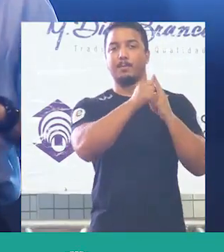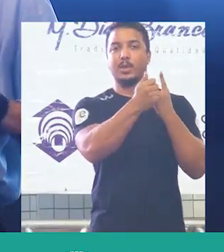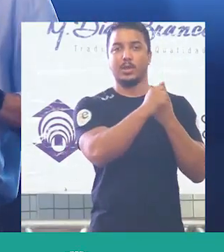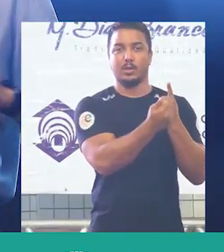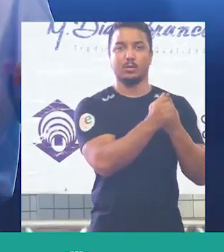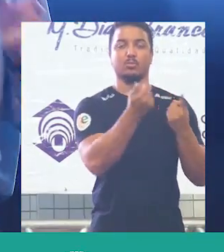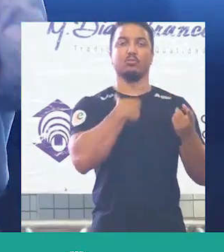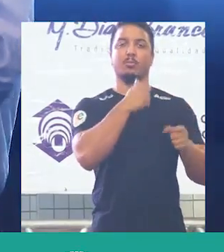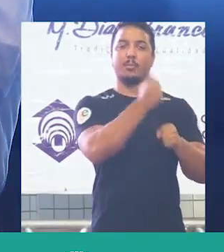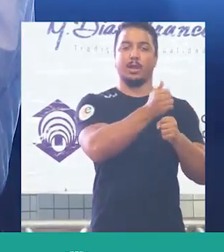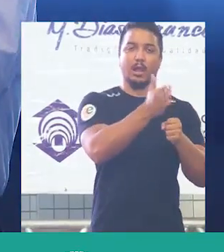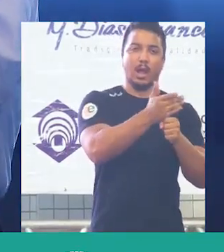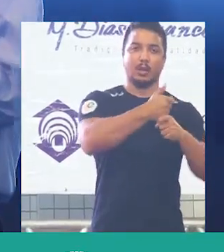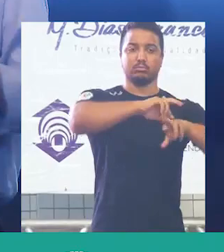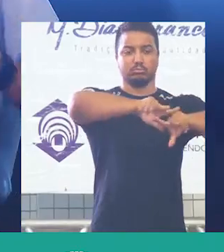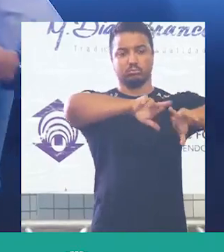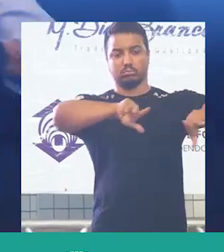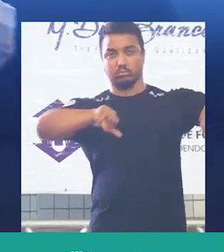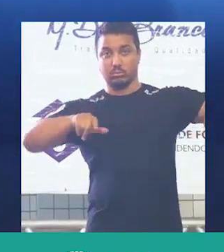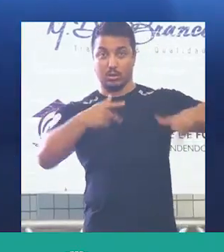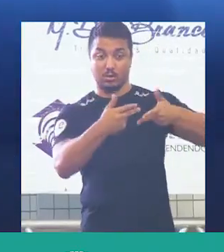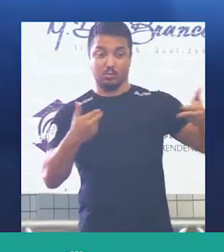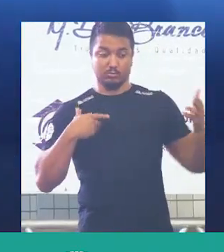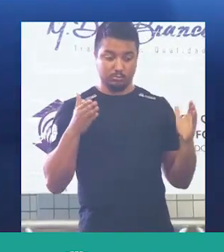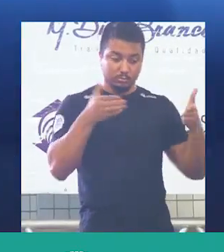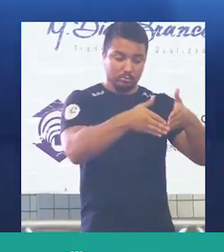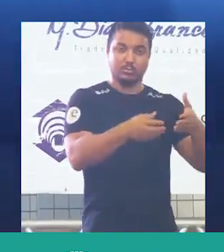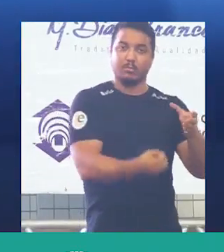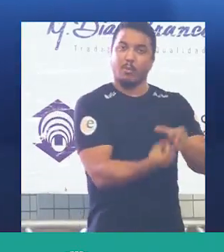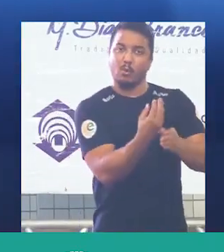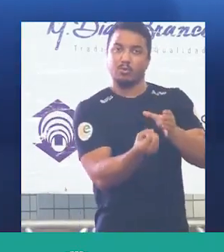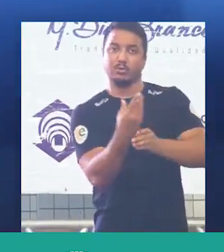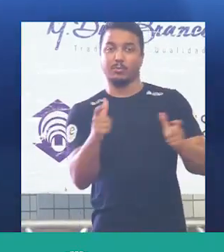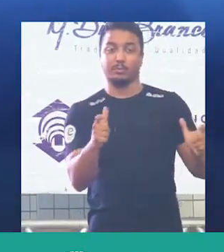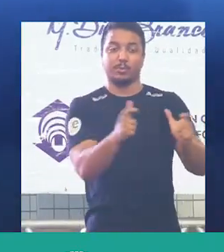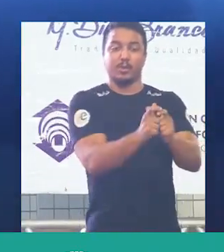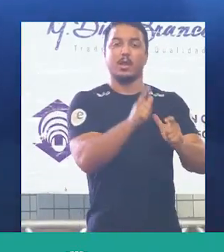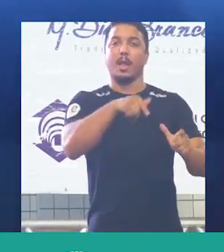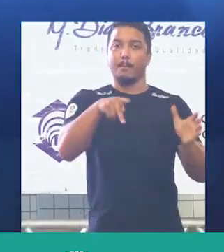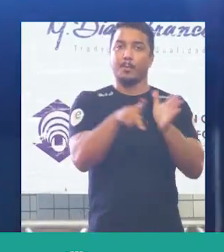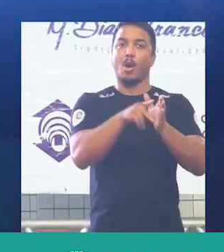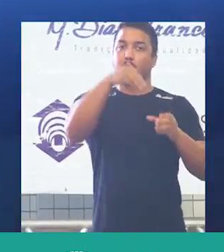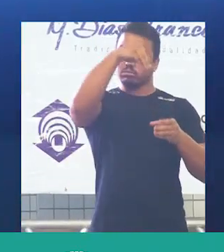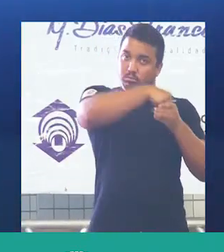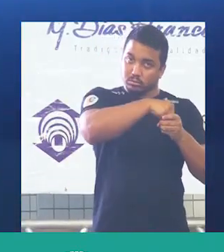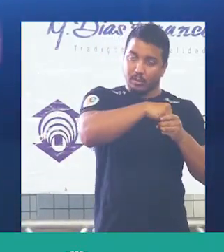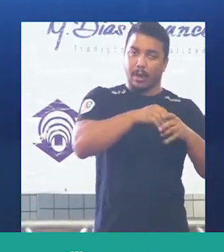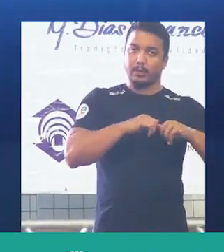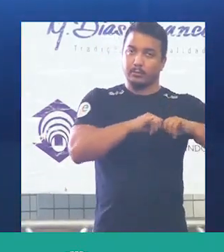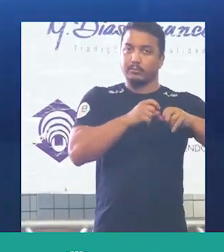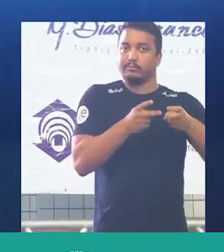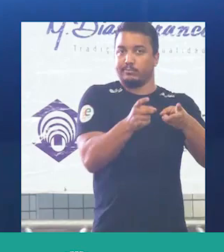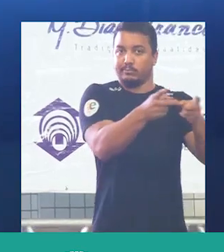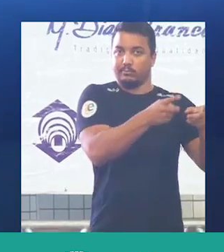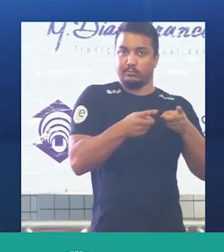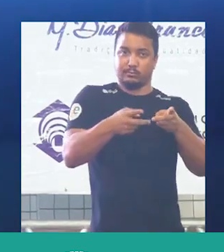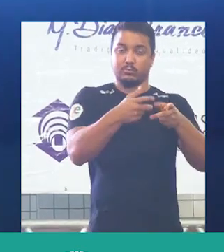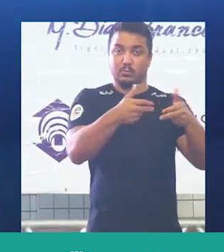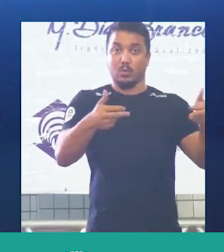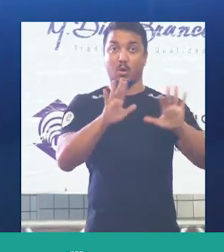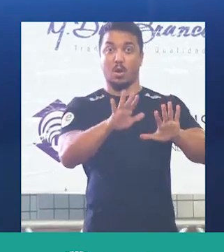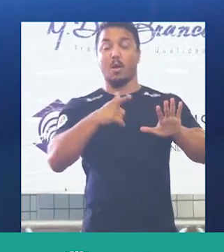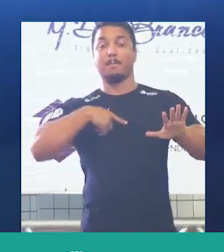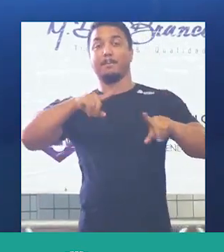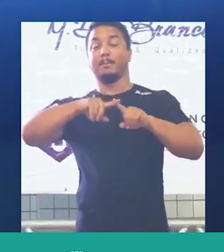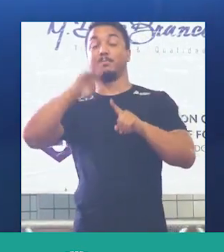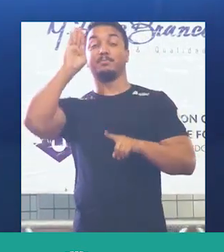de batata. Essas pequenas produções são para o mercado interno. Mas o açúcar, que é